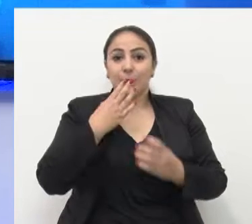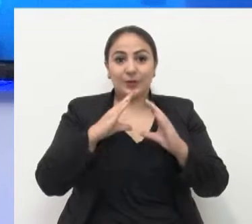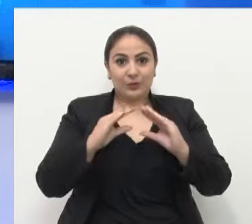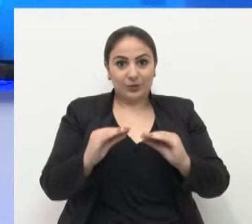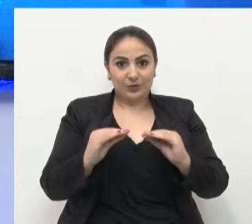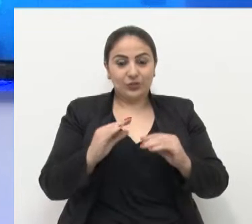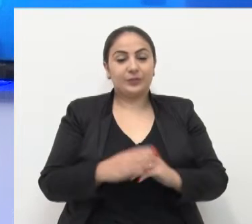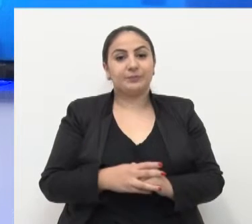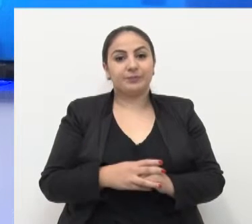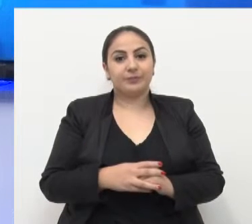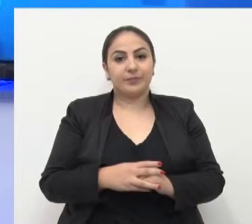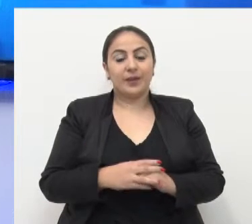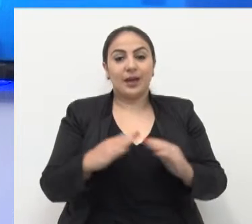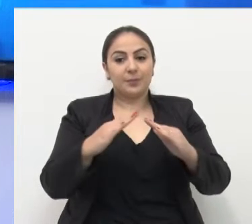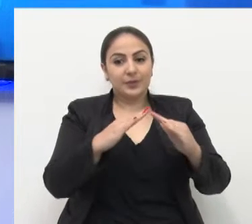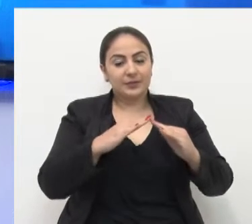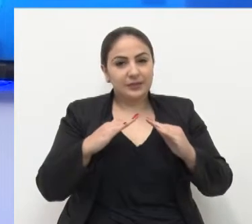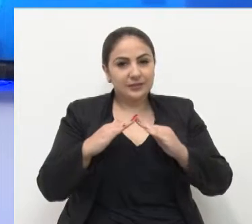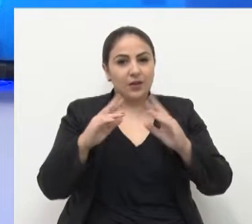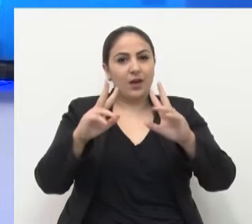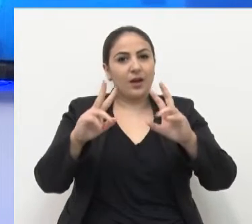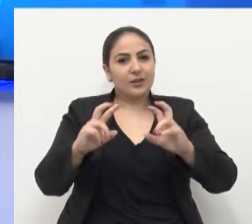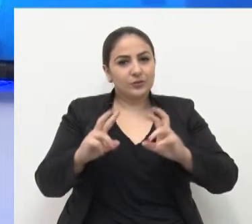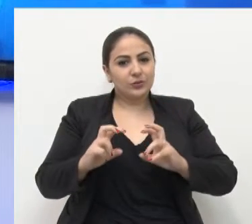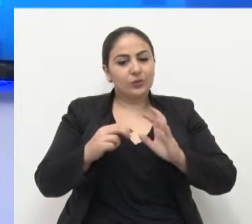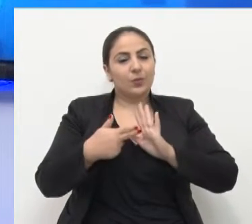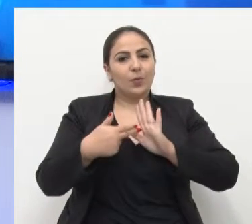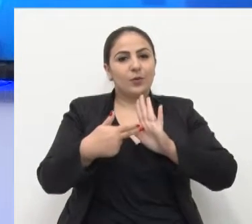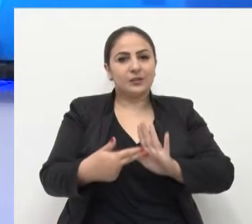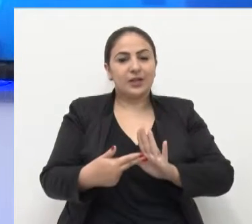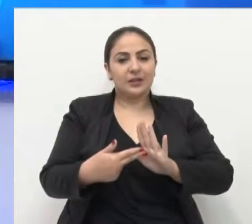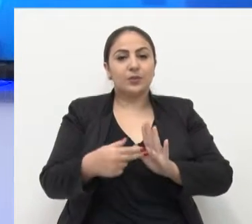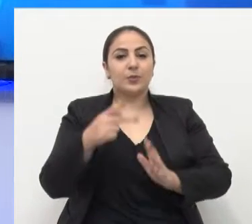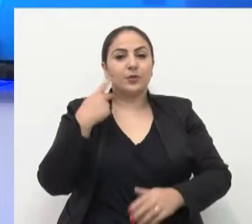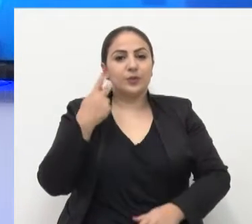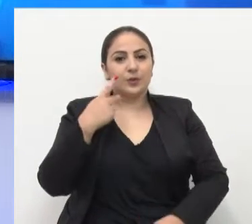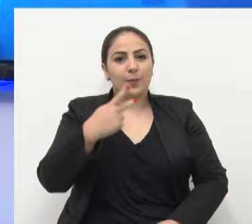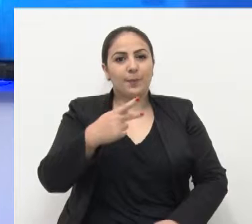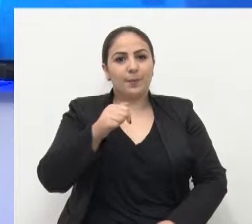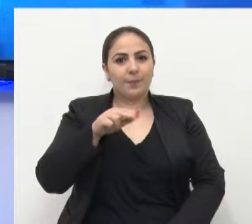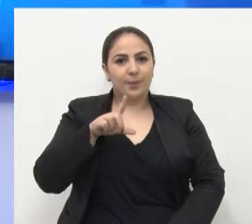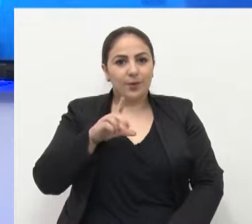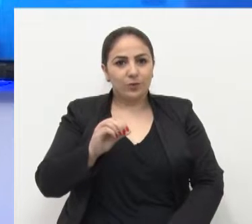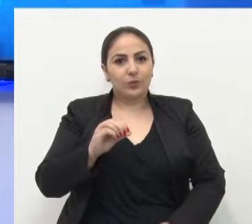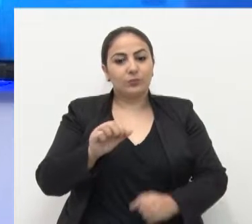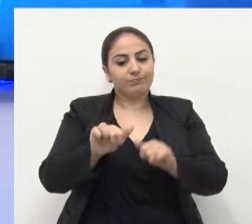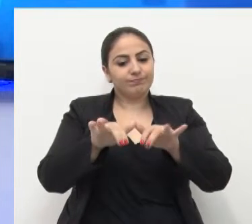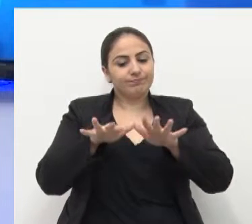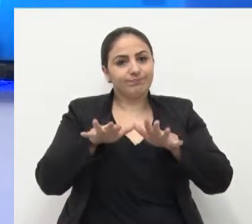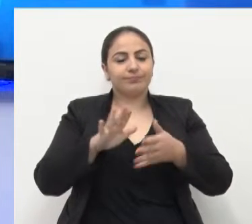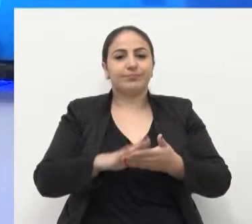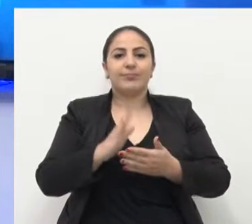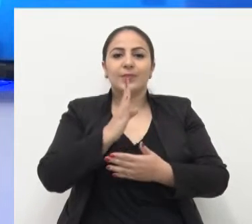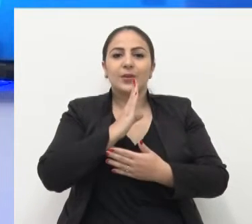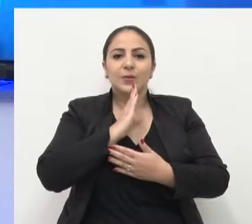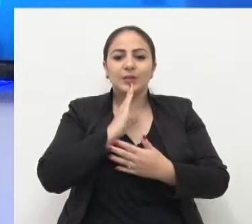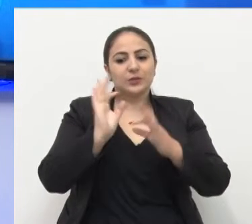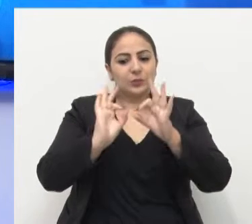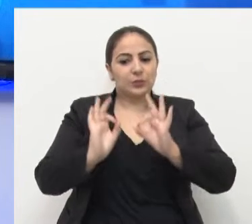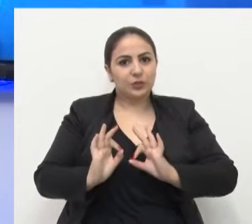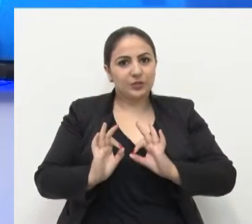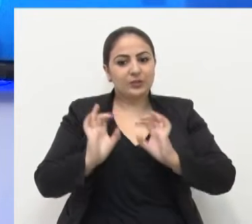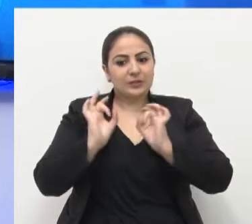boa noite habitação foi uma das temáticas apresentadas por qual o nec no grande expediente